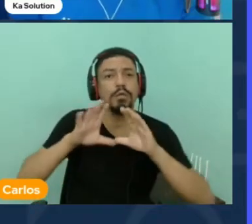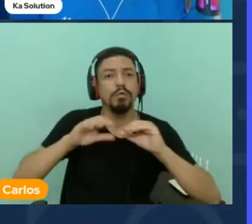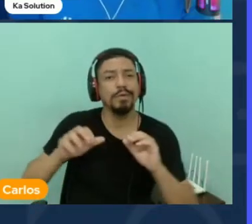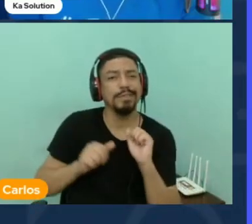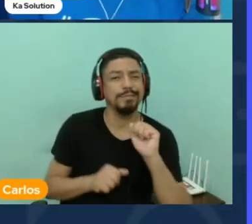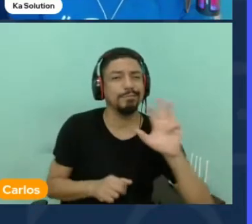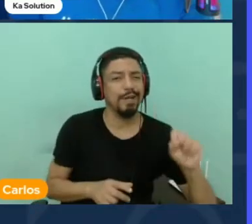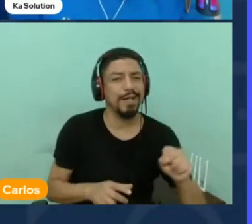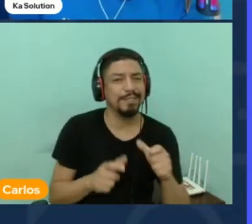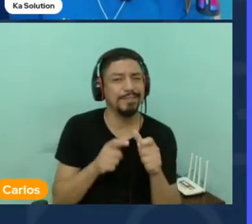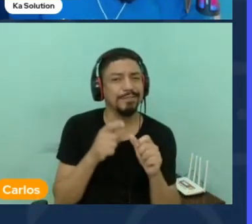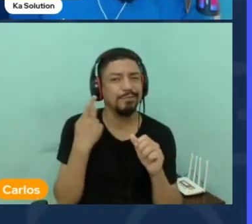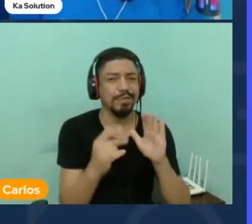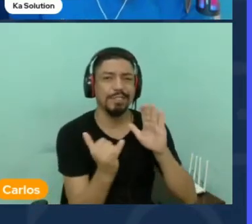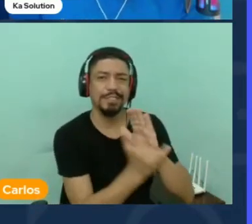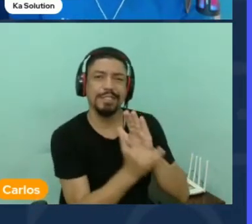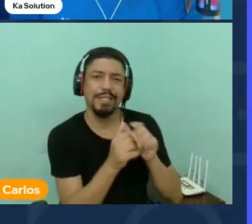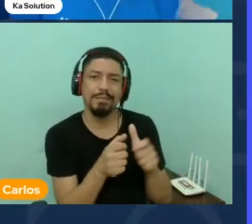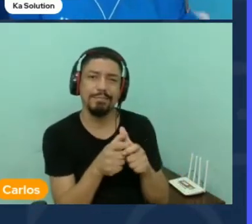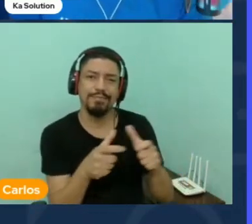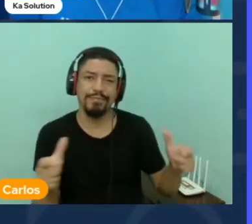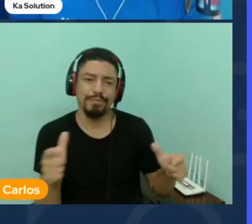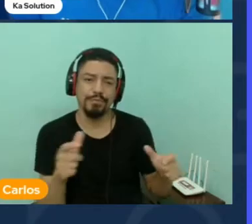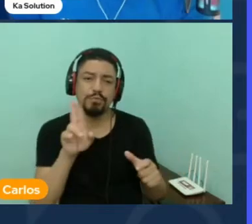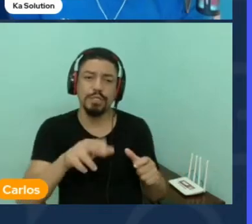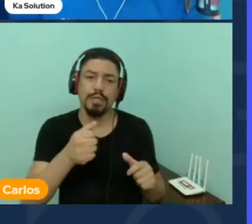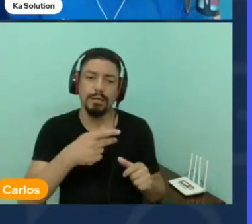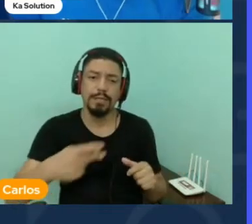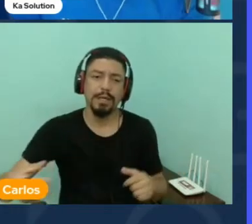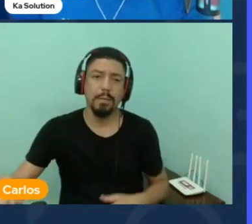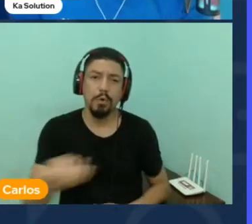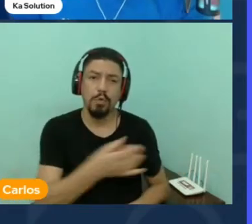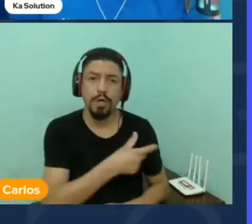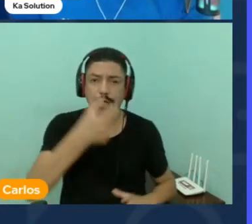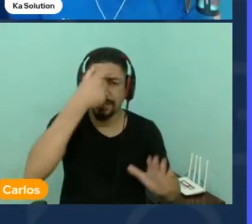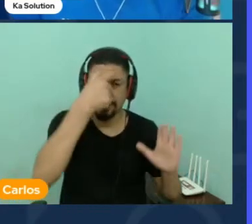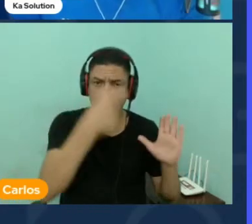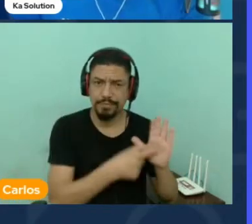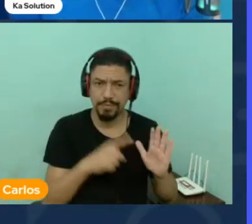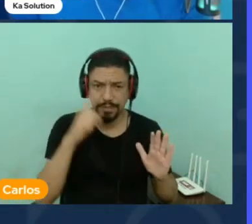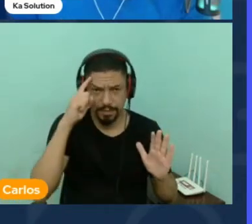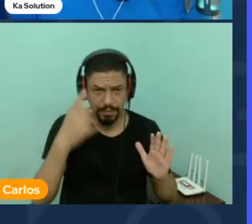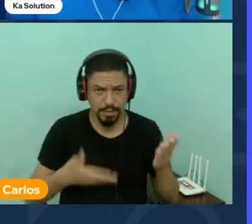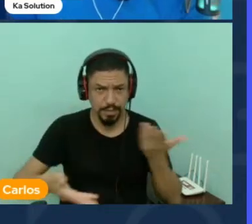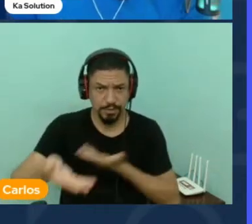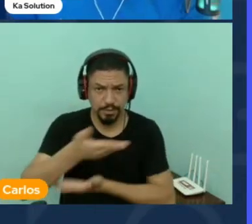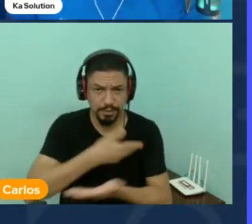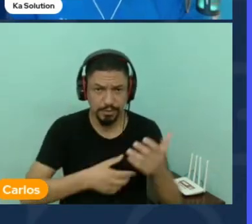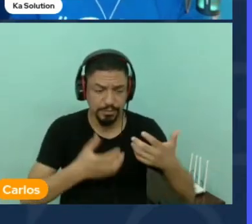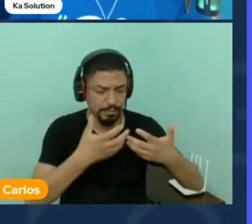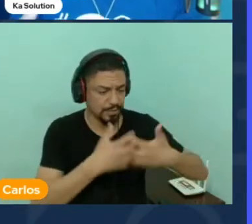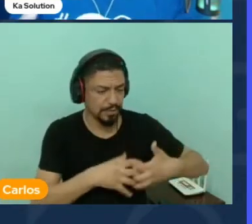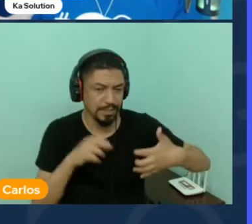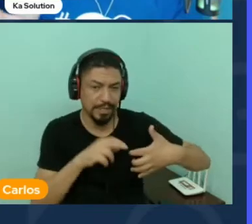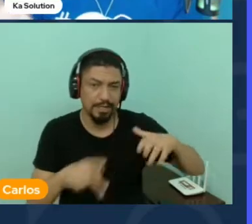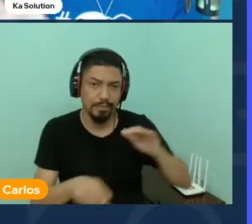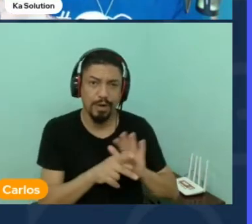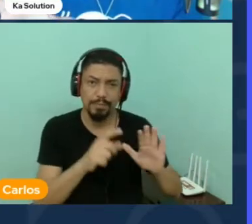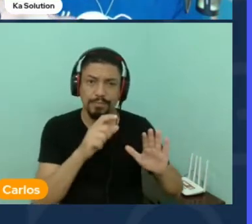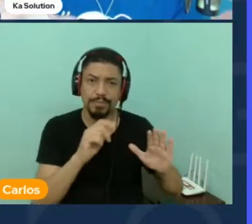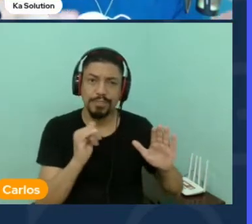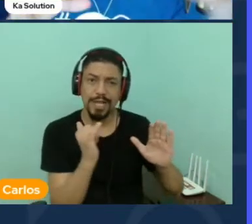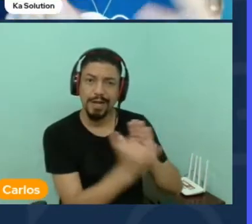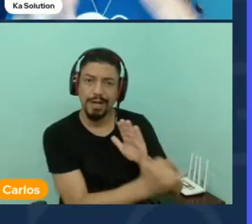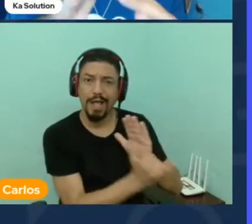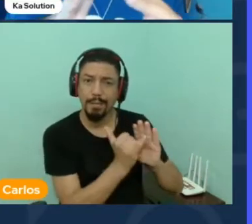sua startup com aplicações modernas e inteligência artificial generativa, machine learning para startups. Percebam que